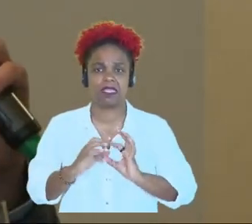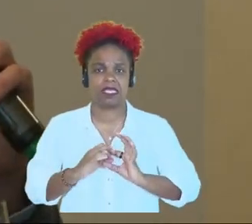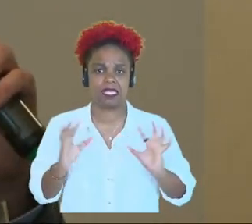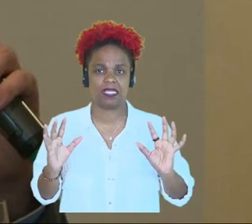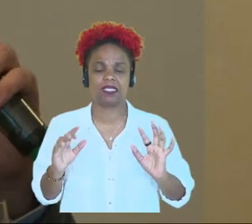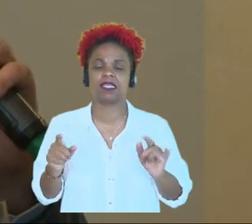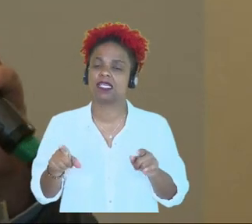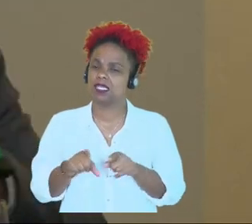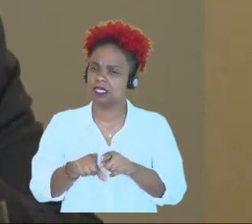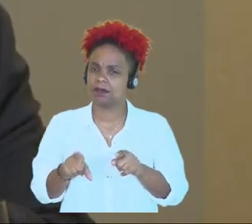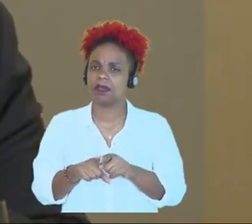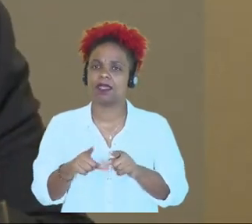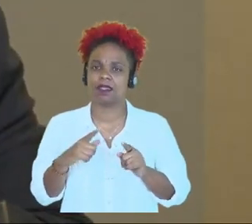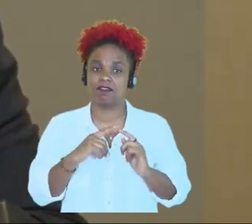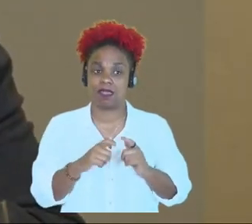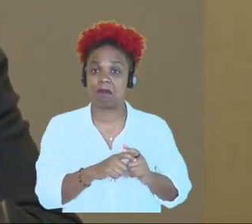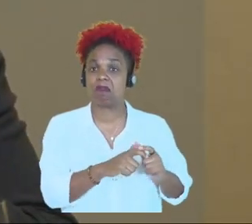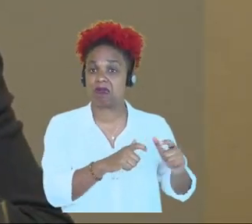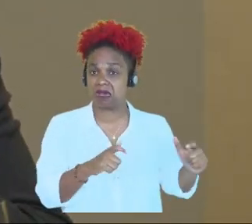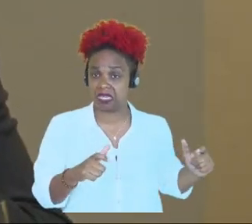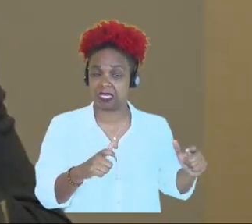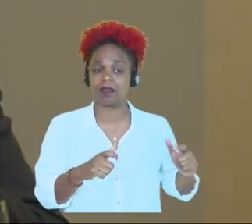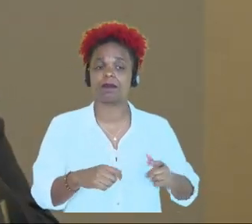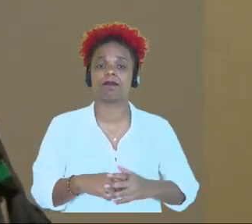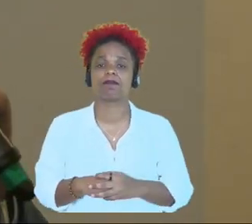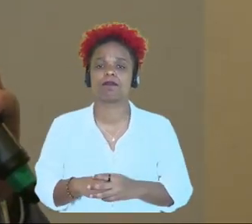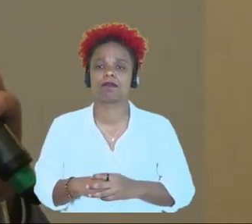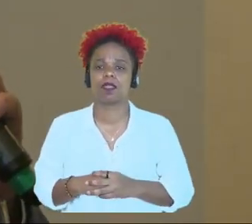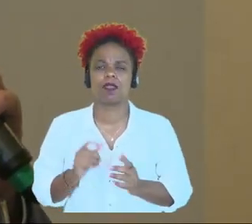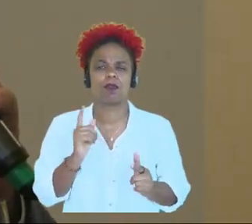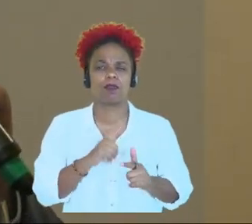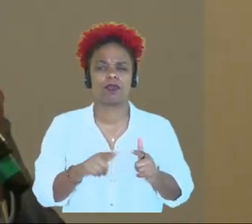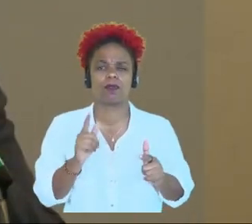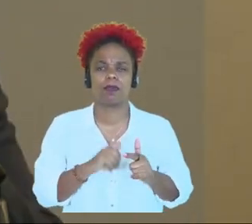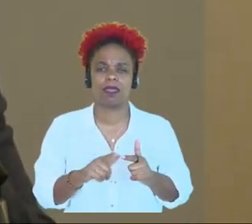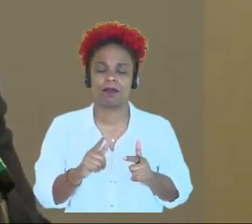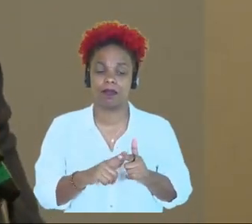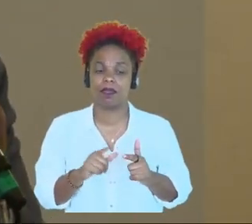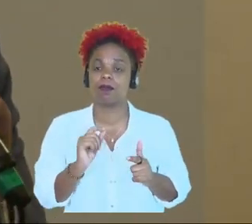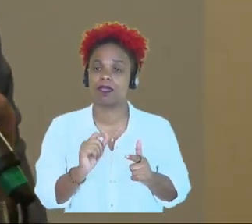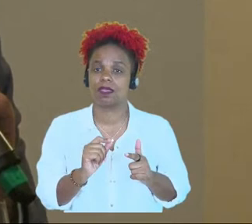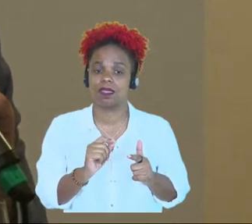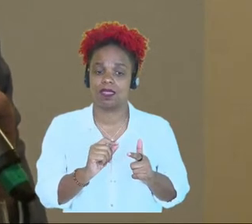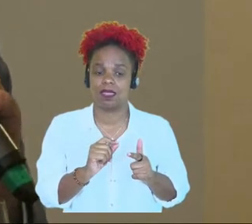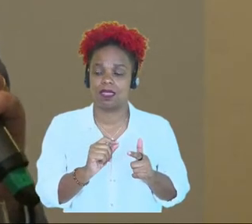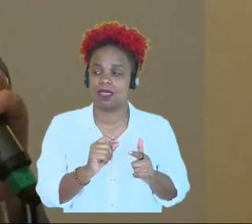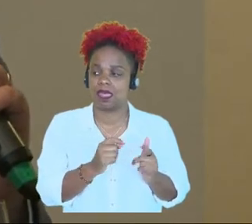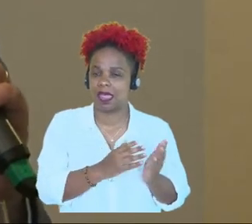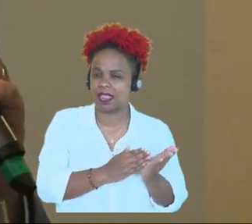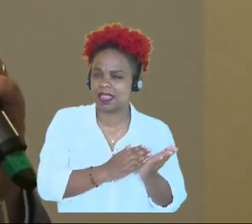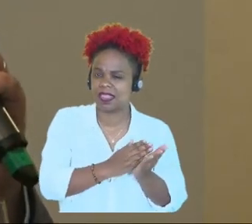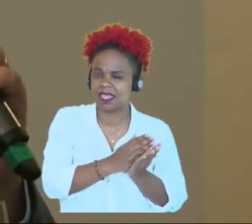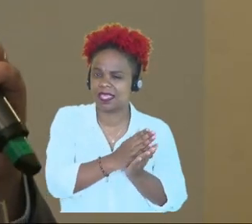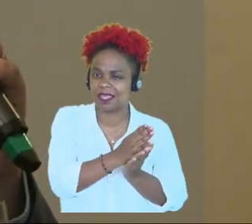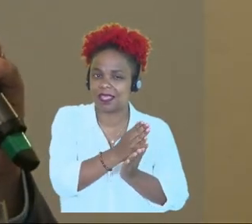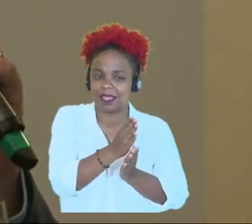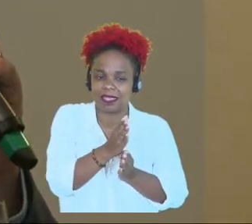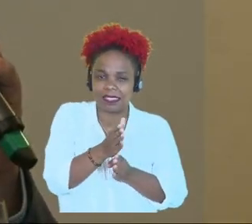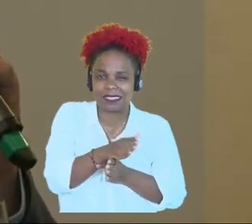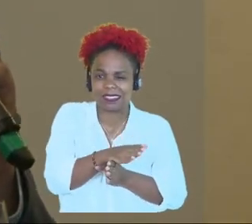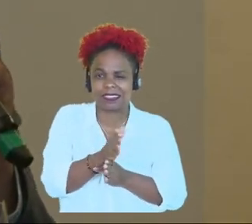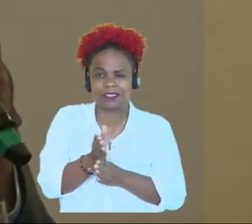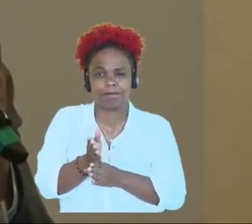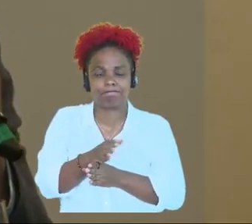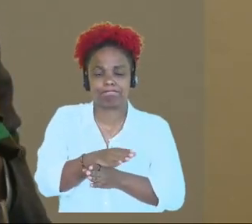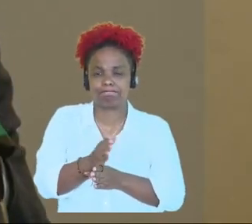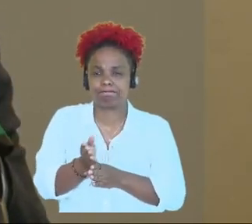um empreendimento da maioria. O grande problema é que a linha é muito tênue